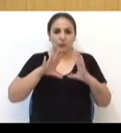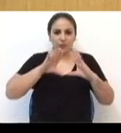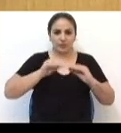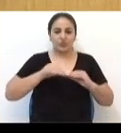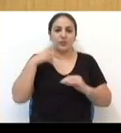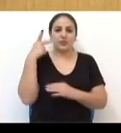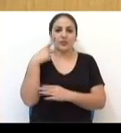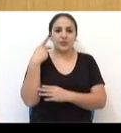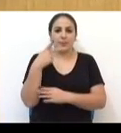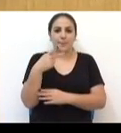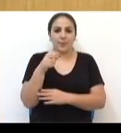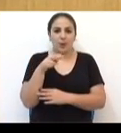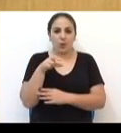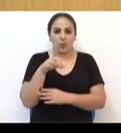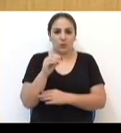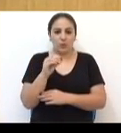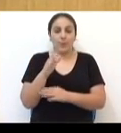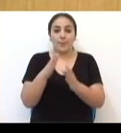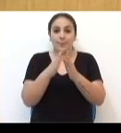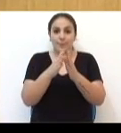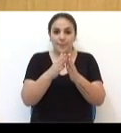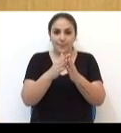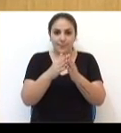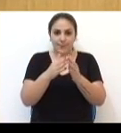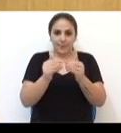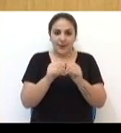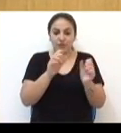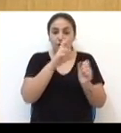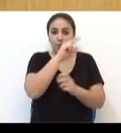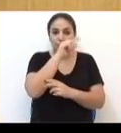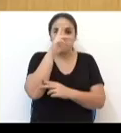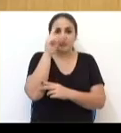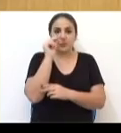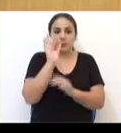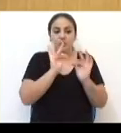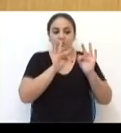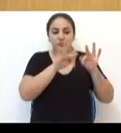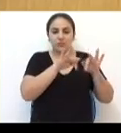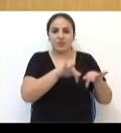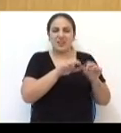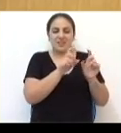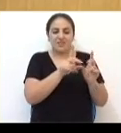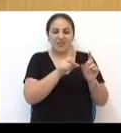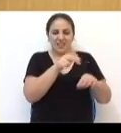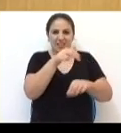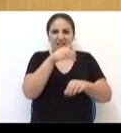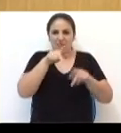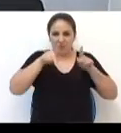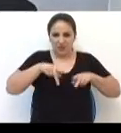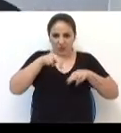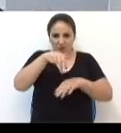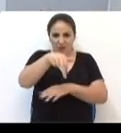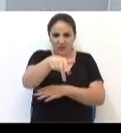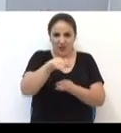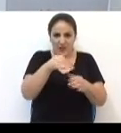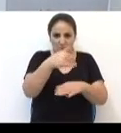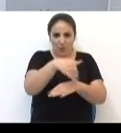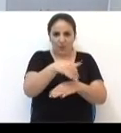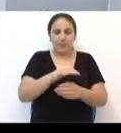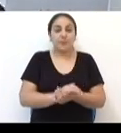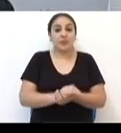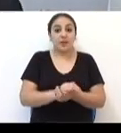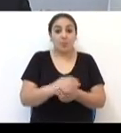Boa noite. Vereador Paulo Pontual pede ao poder público que combata o comércio de ambulantes. Essa Avenida Brasil